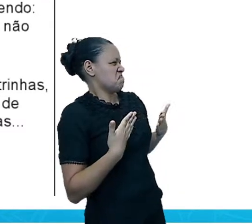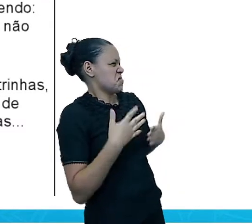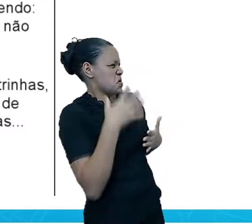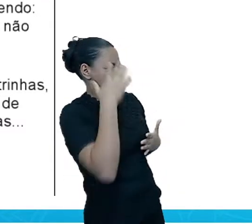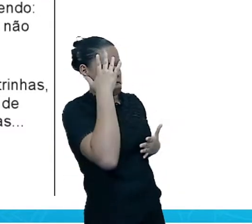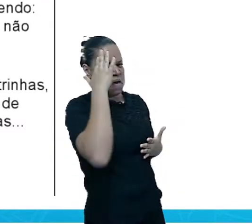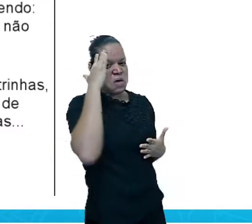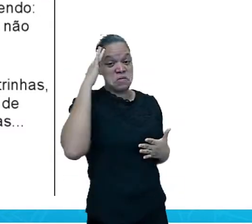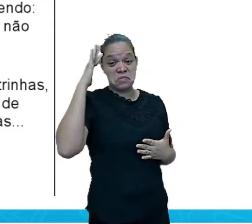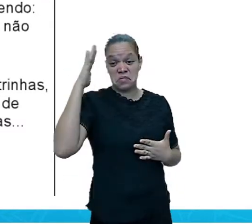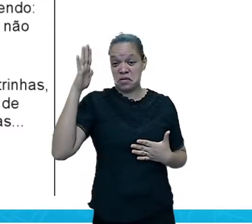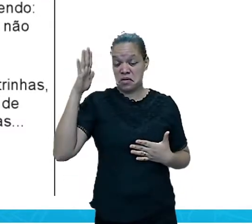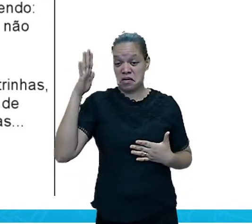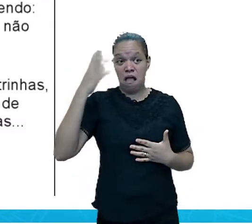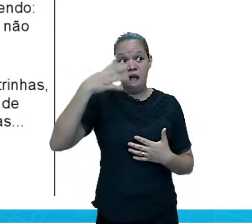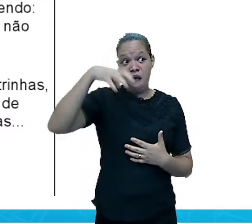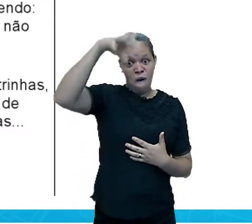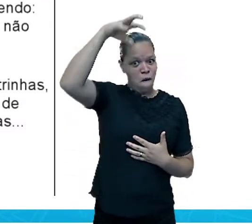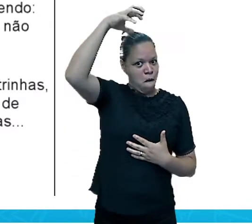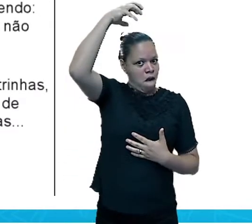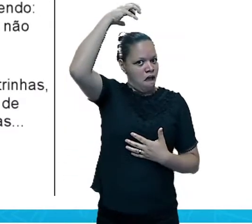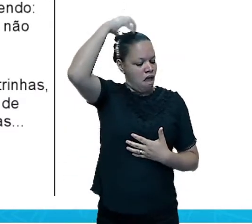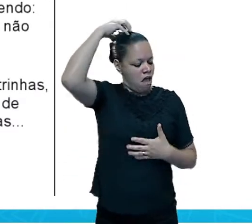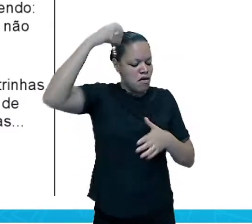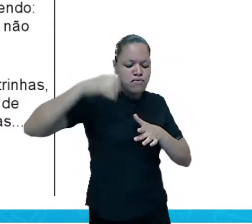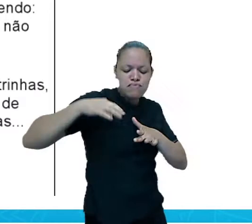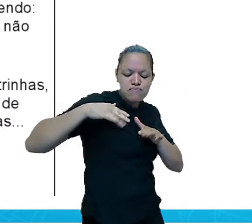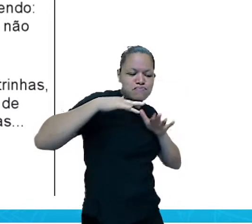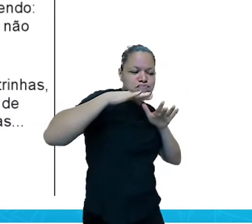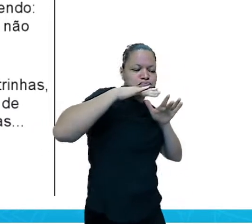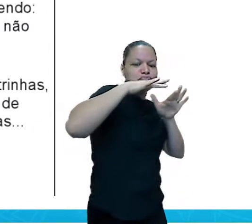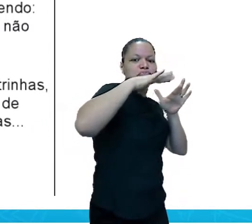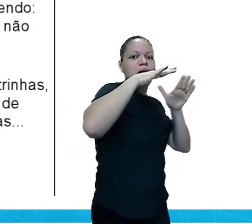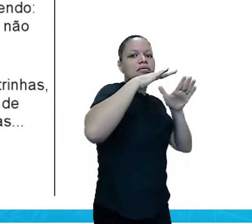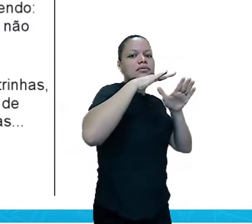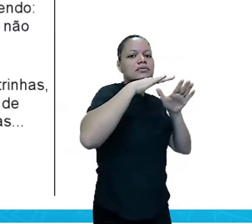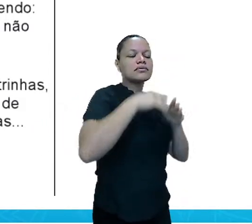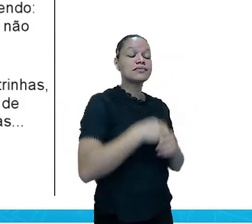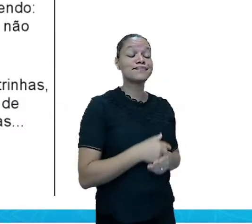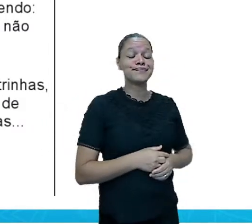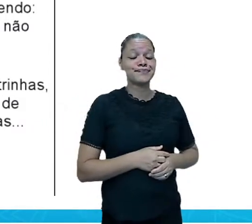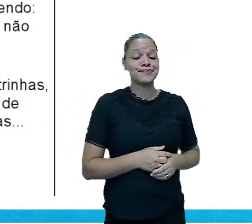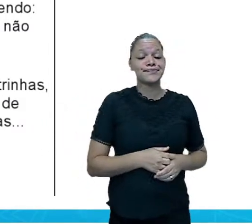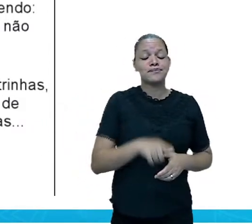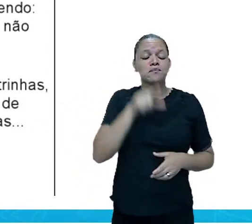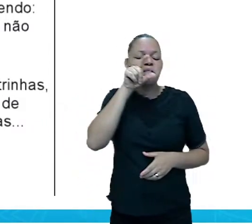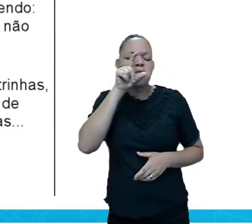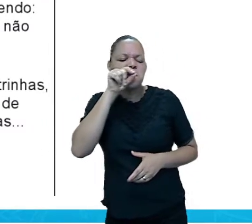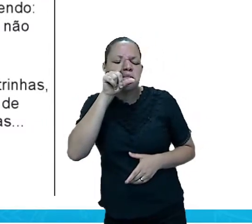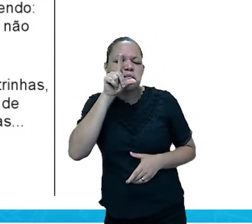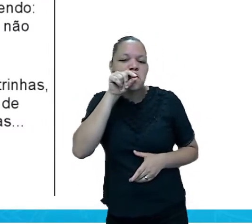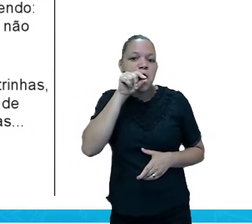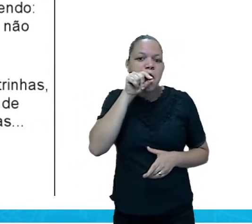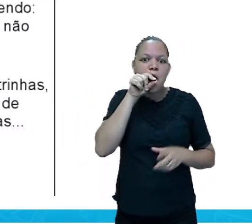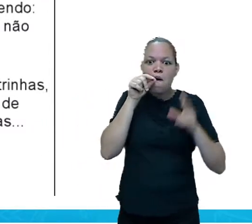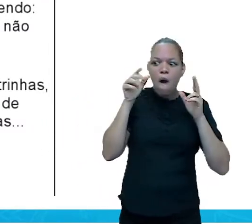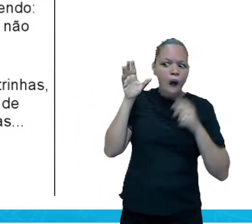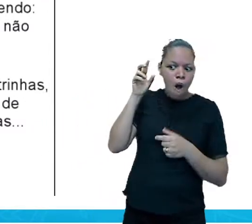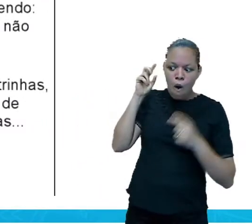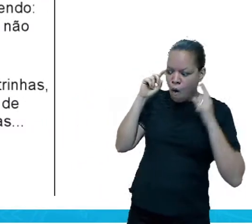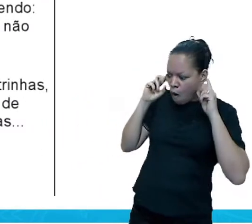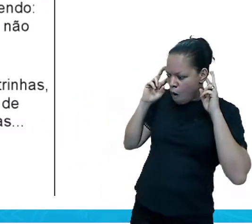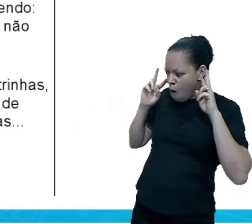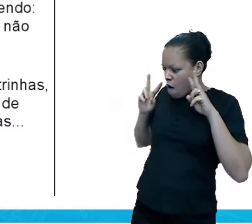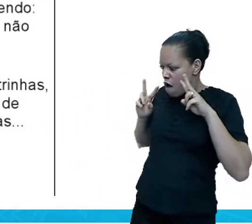dos pássaros. Ouvindo aquilo, o corvo ficou que era pura vaidade.